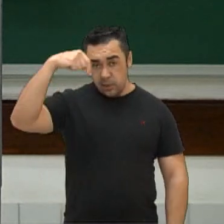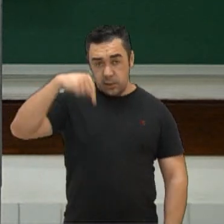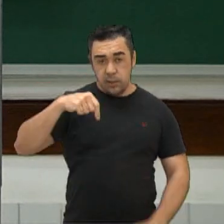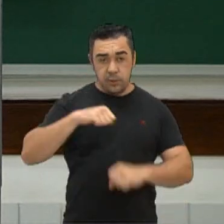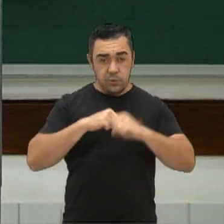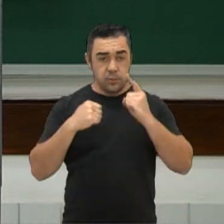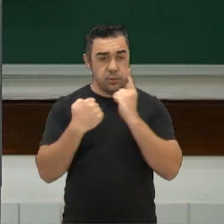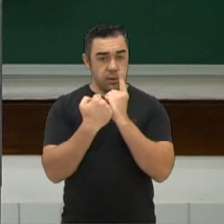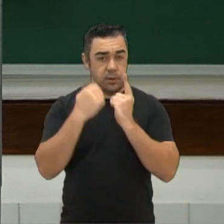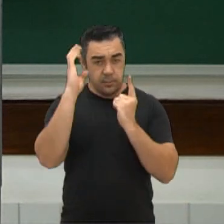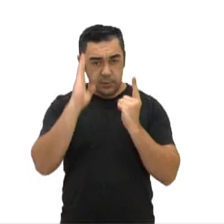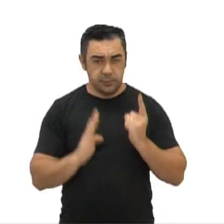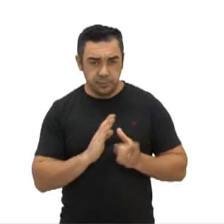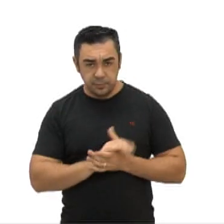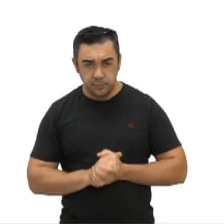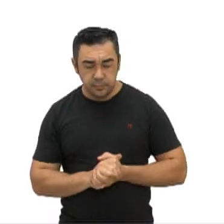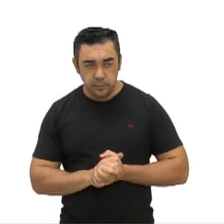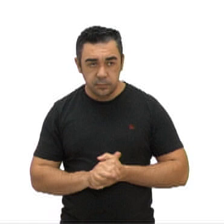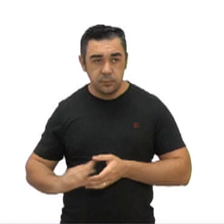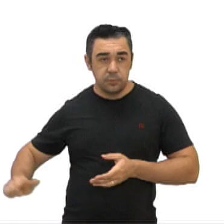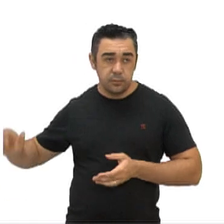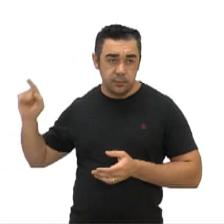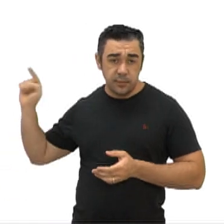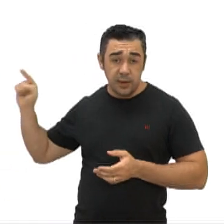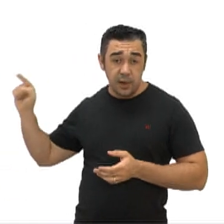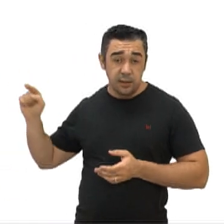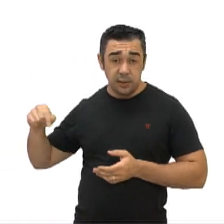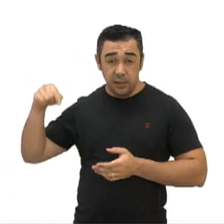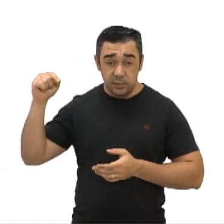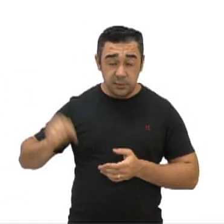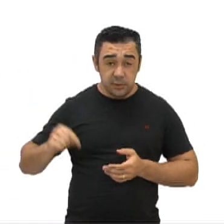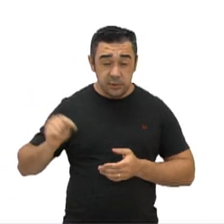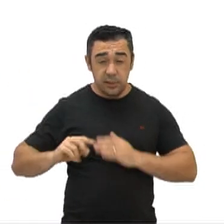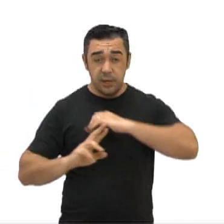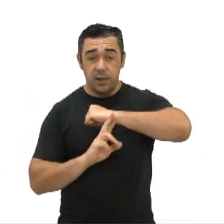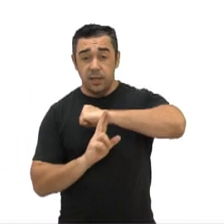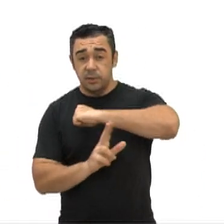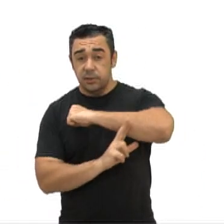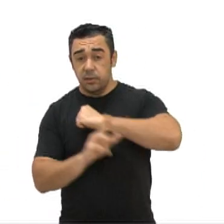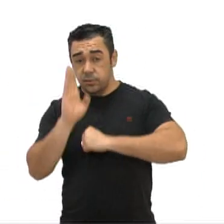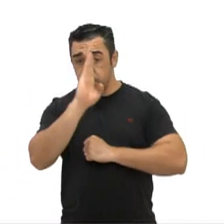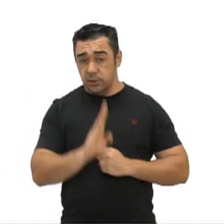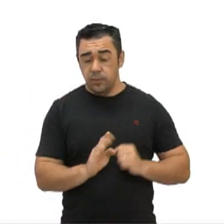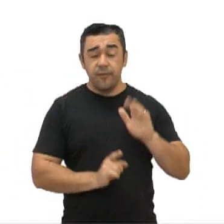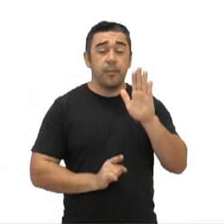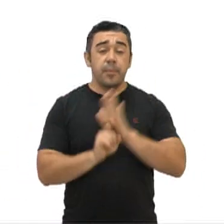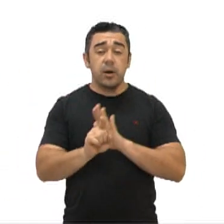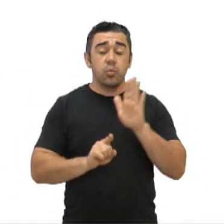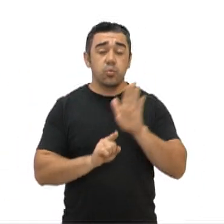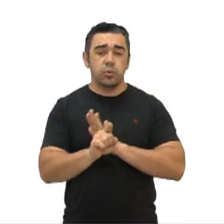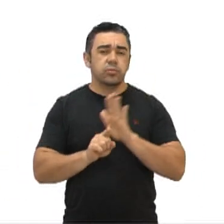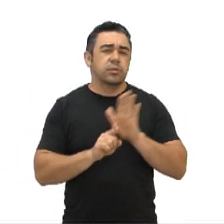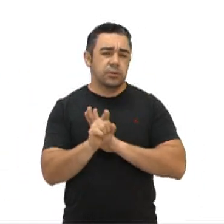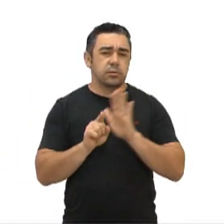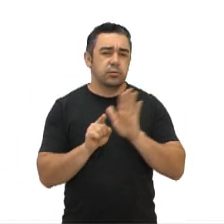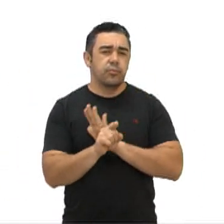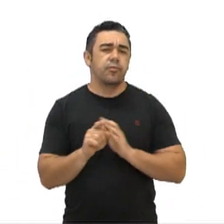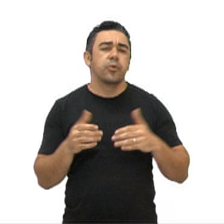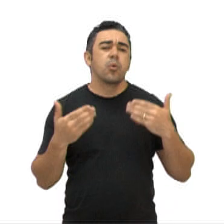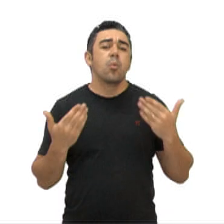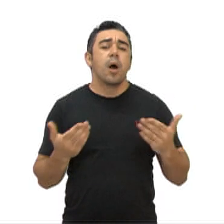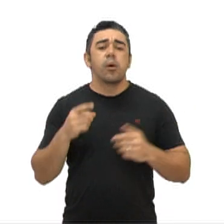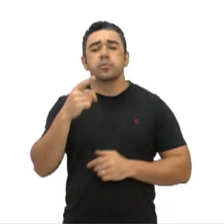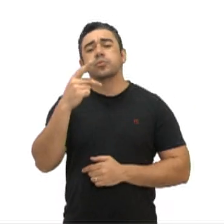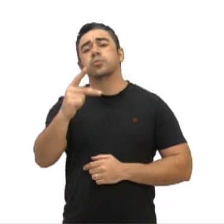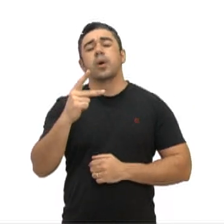brasileira? Gente, essa aqui é a composição racial do Brasil. Então, foi perguntado aos brasileiros qual é a